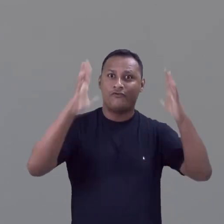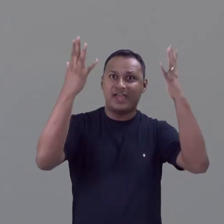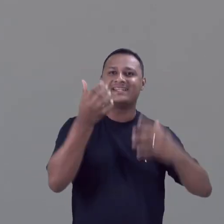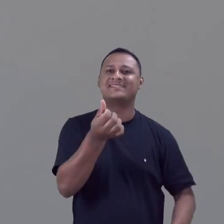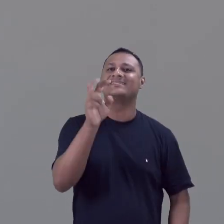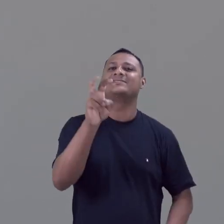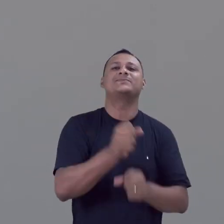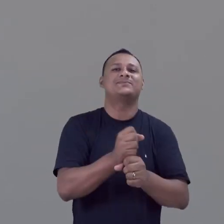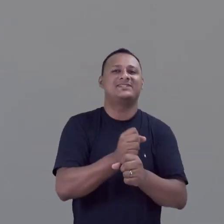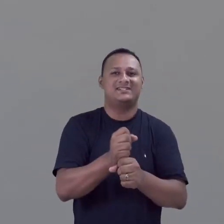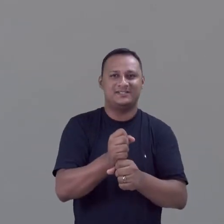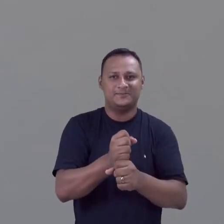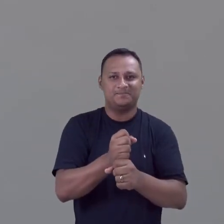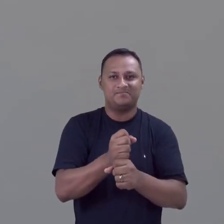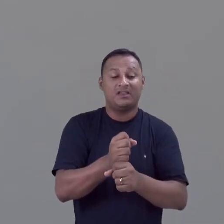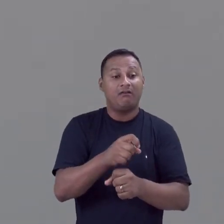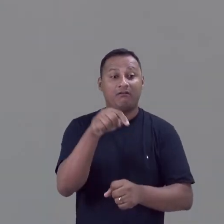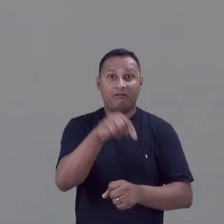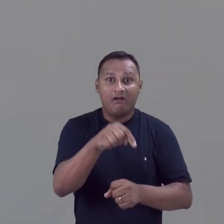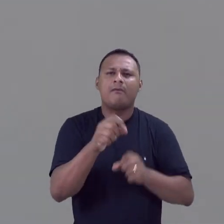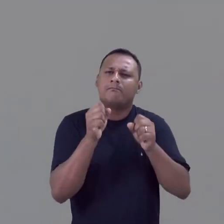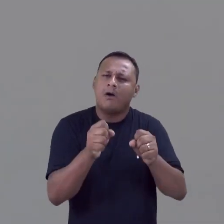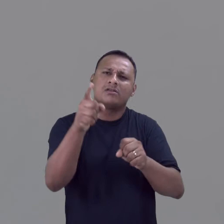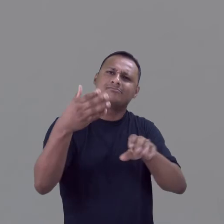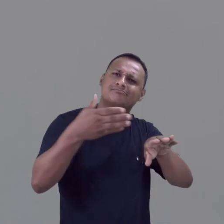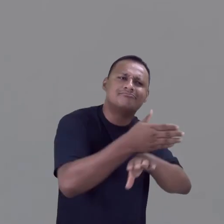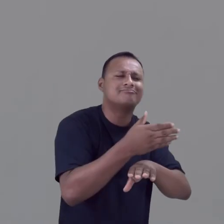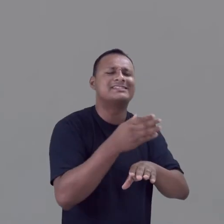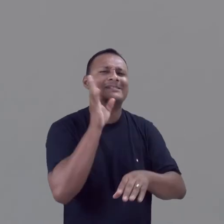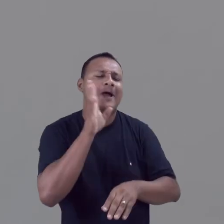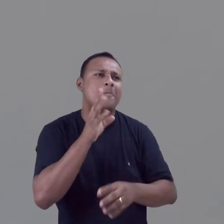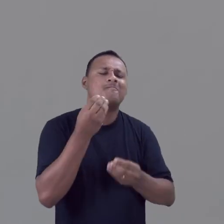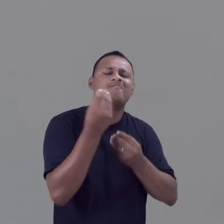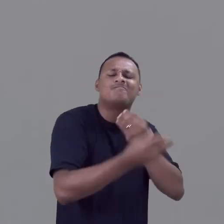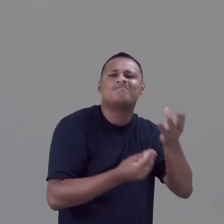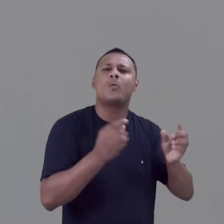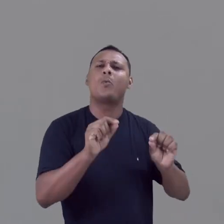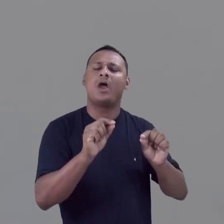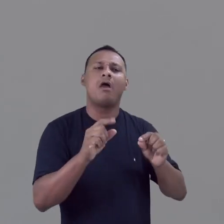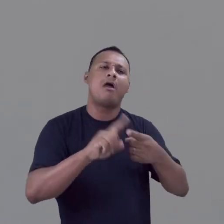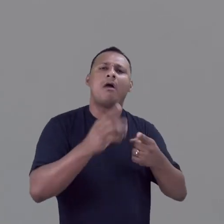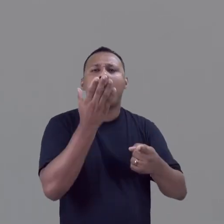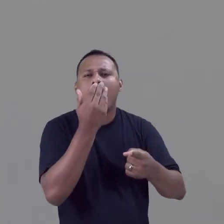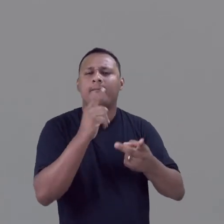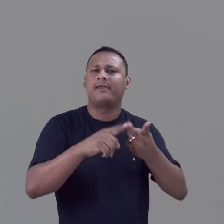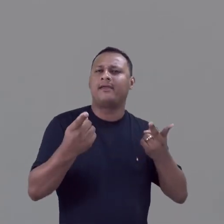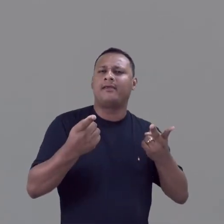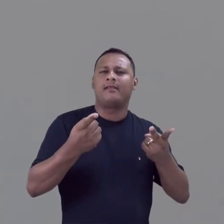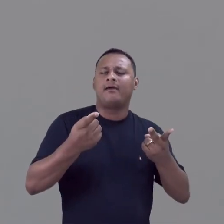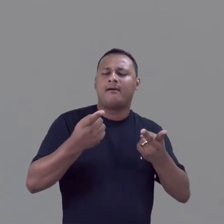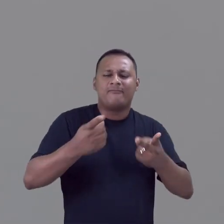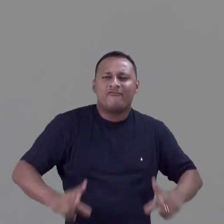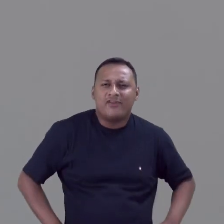essa data. E uma delas é super bacana e você pode participar doando alimentos, kits de higiene, leite em